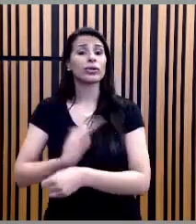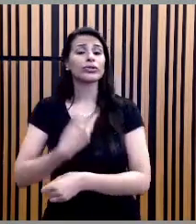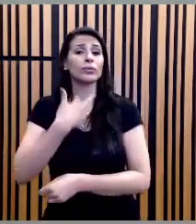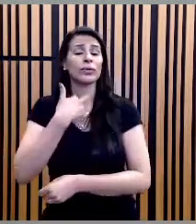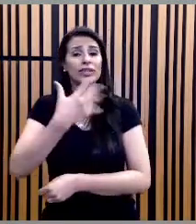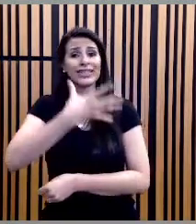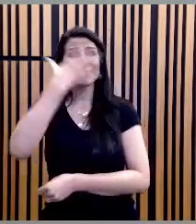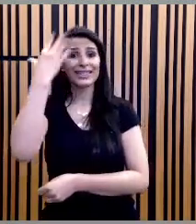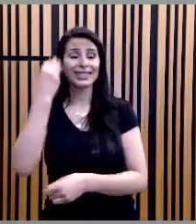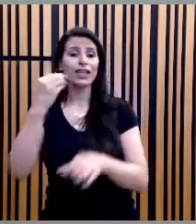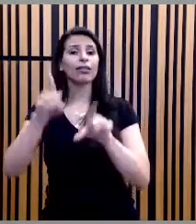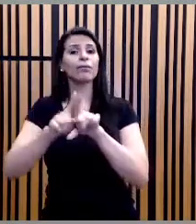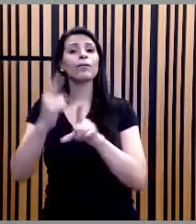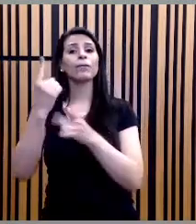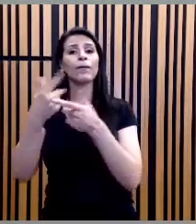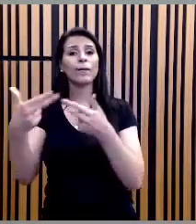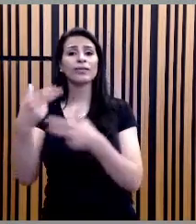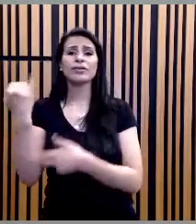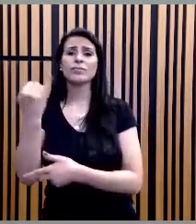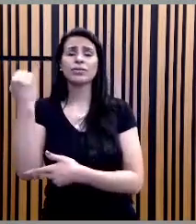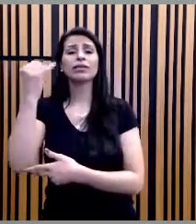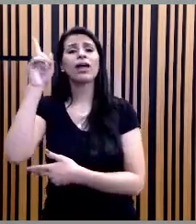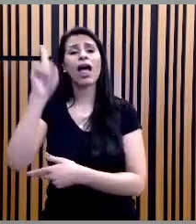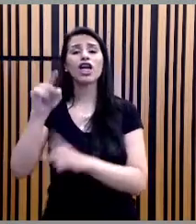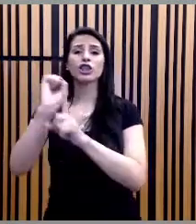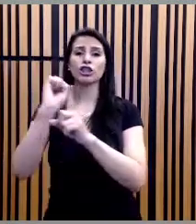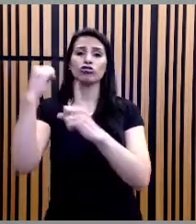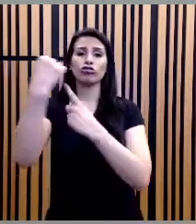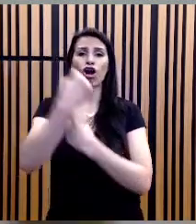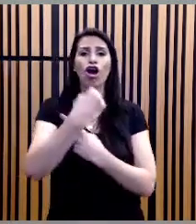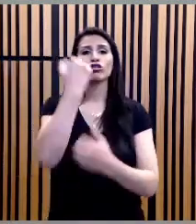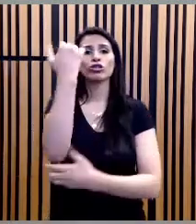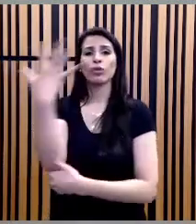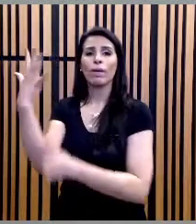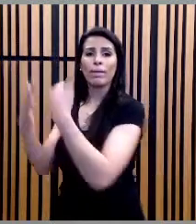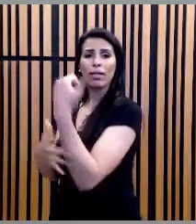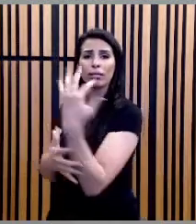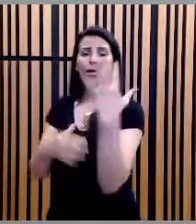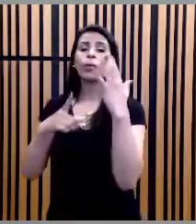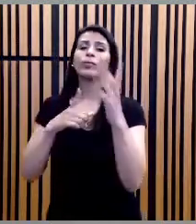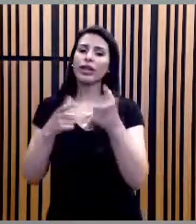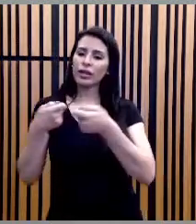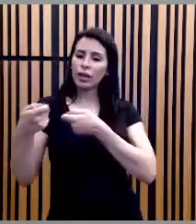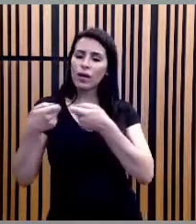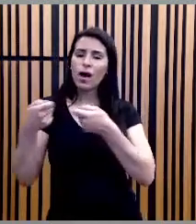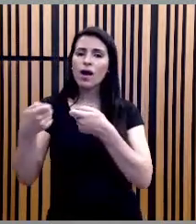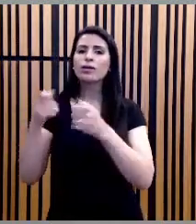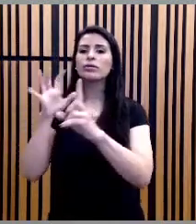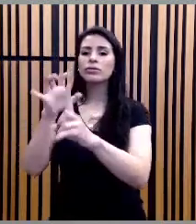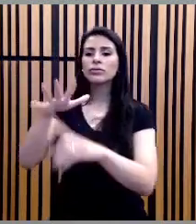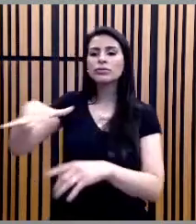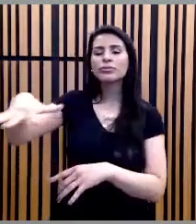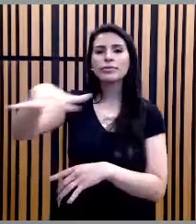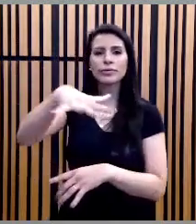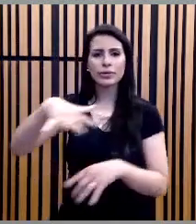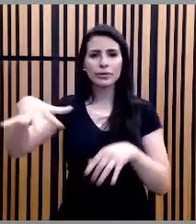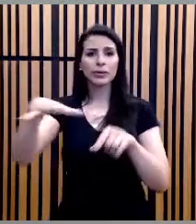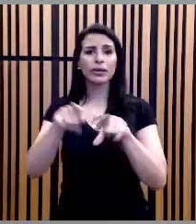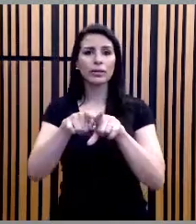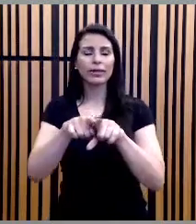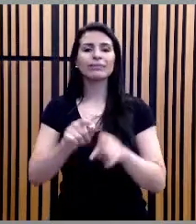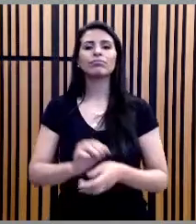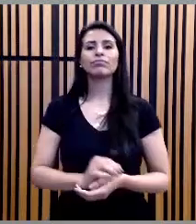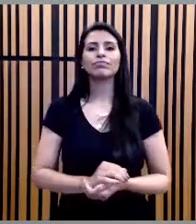pilar fundamental, que é o socioambiental. Então, a gente trabalha com negócios de impacto também. E,